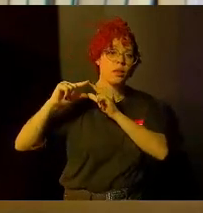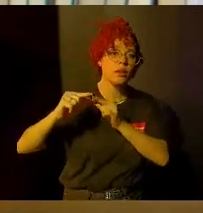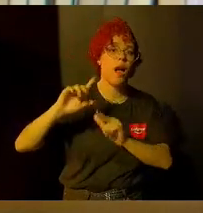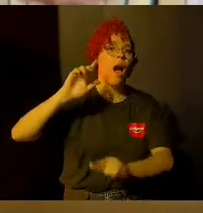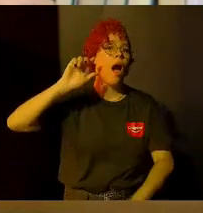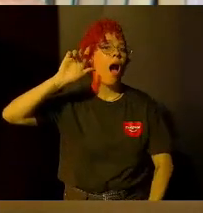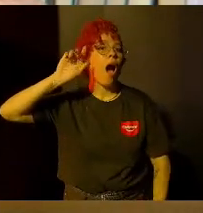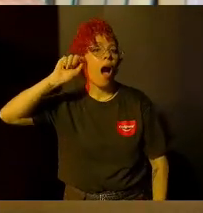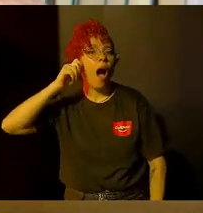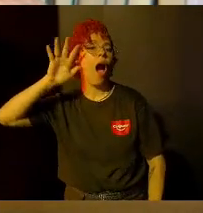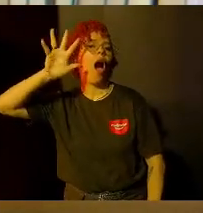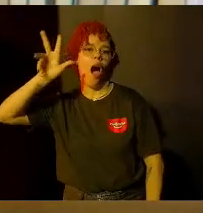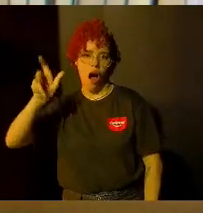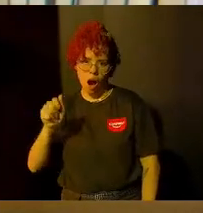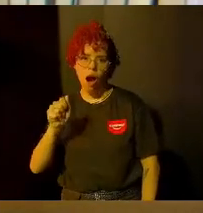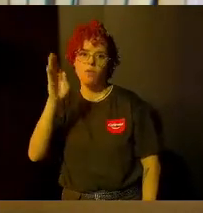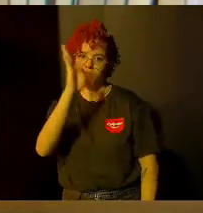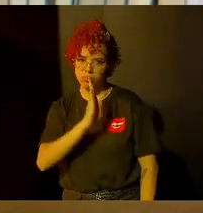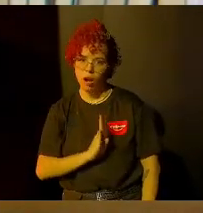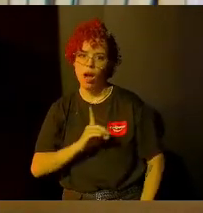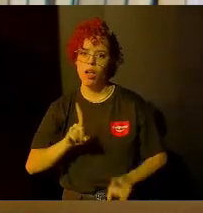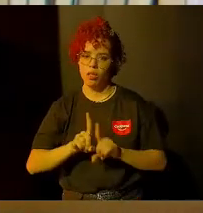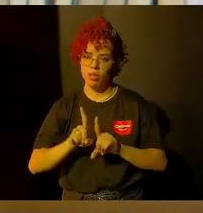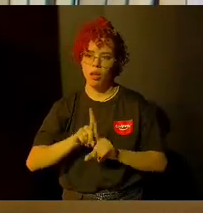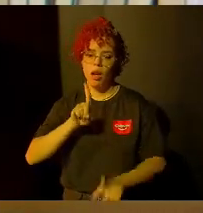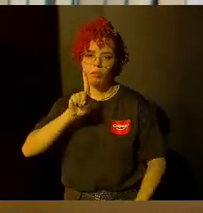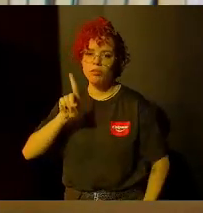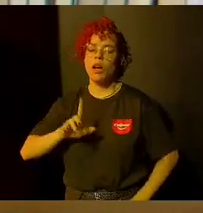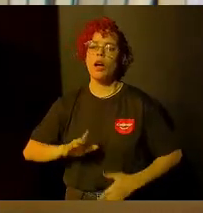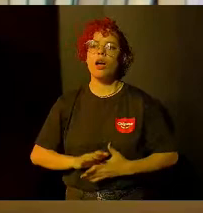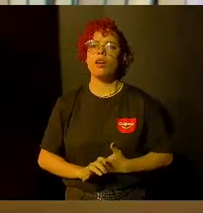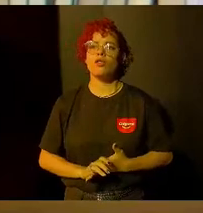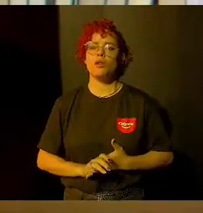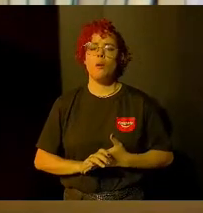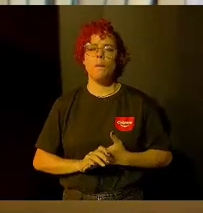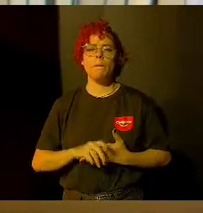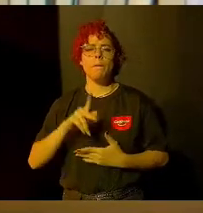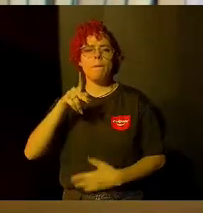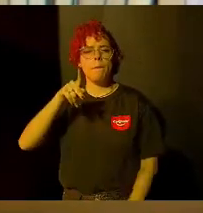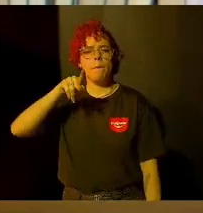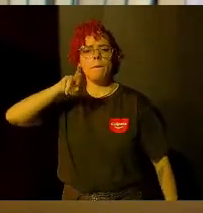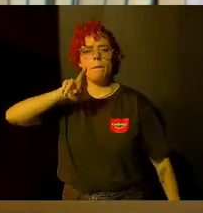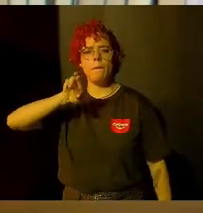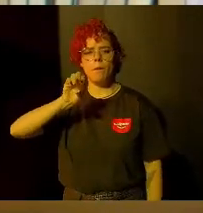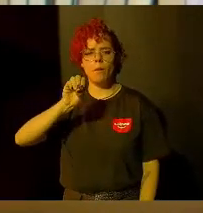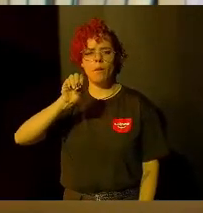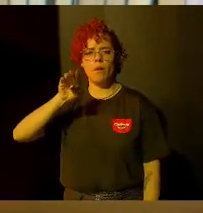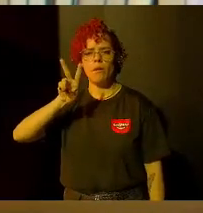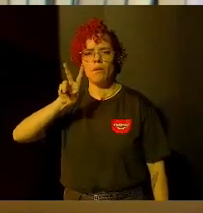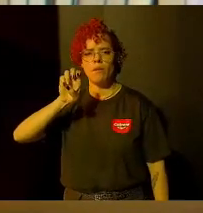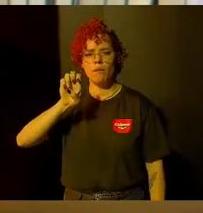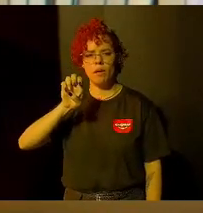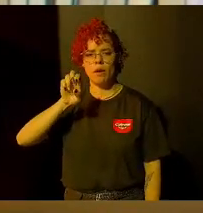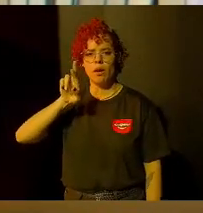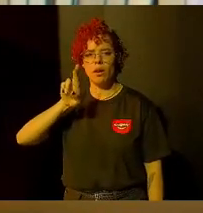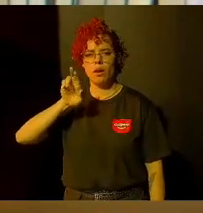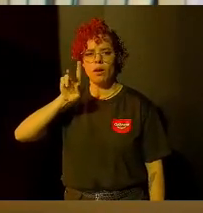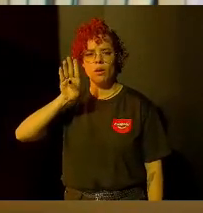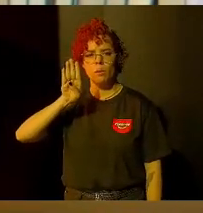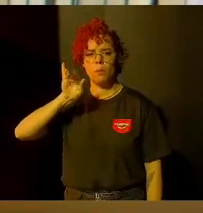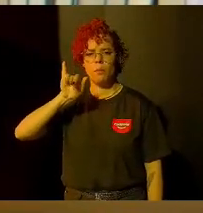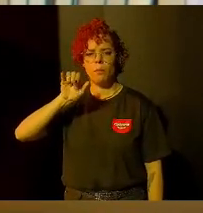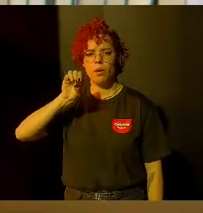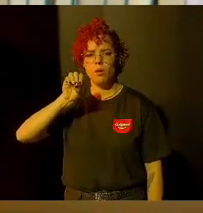e africana de provérbios e tem um deles que diz assim eu faço do meu